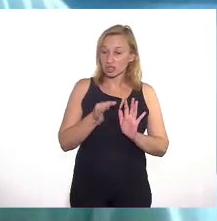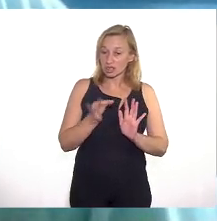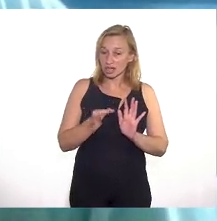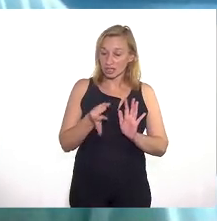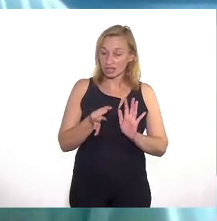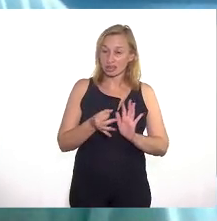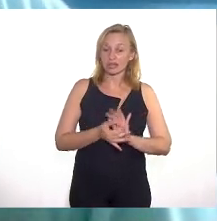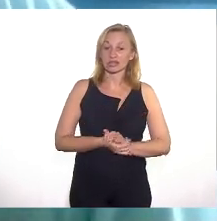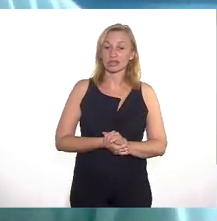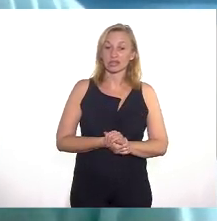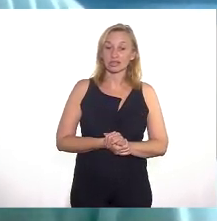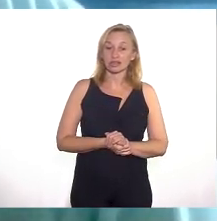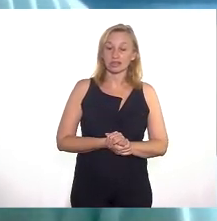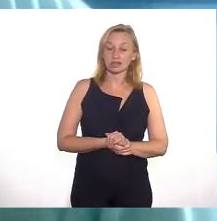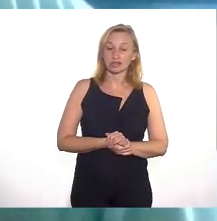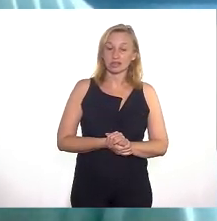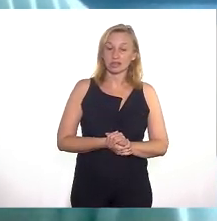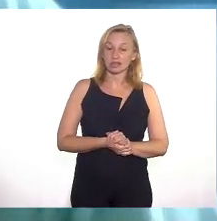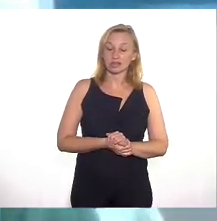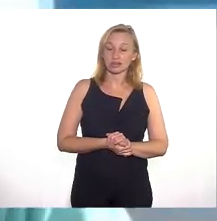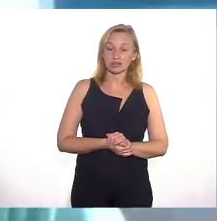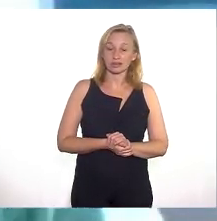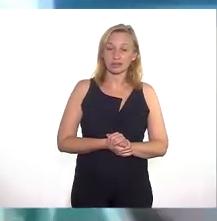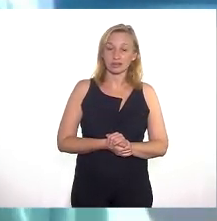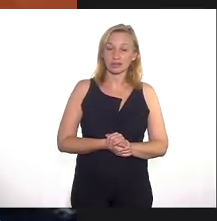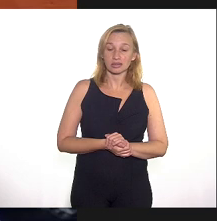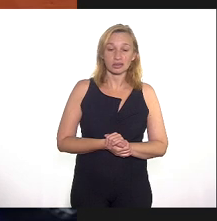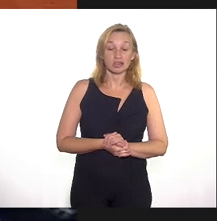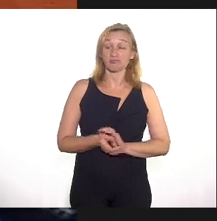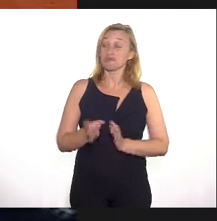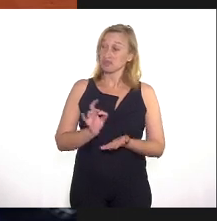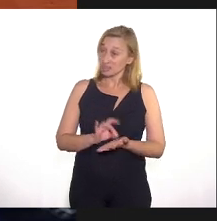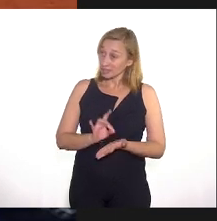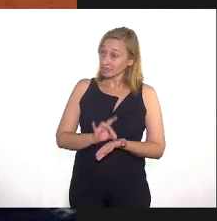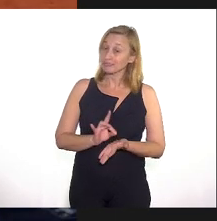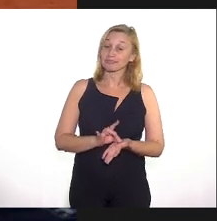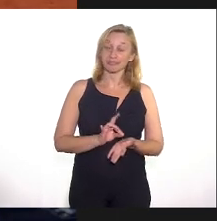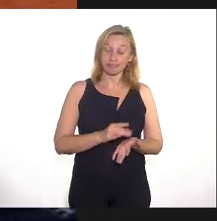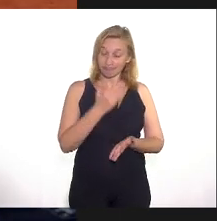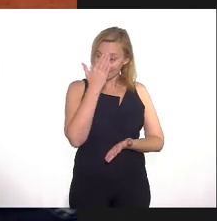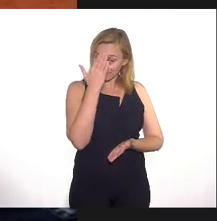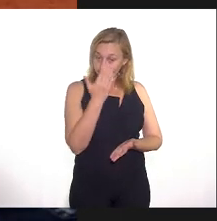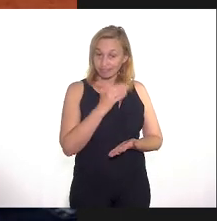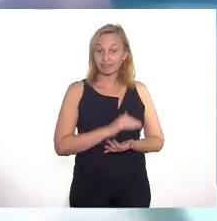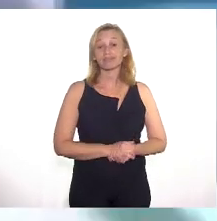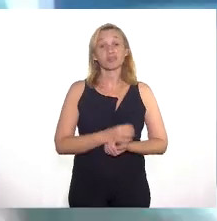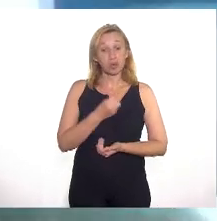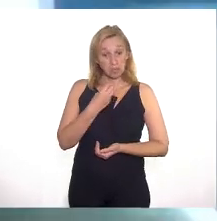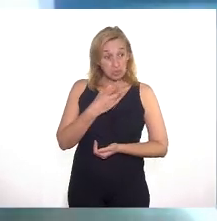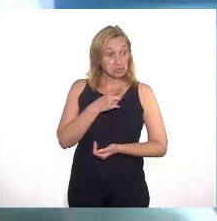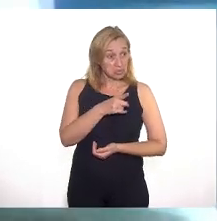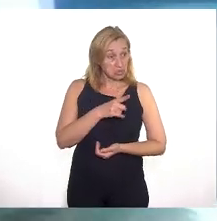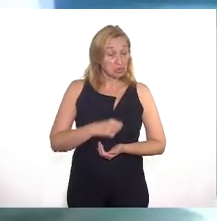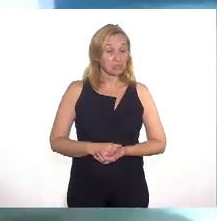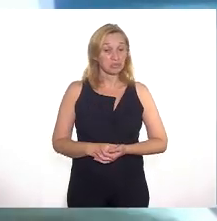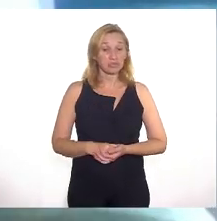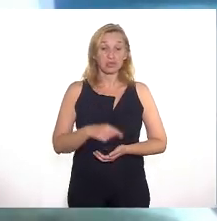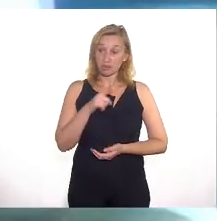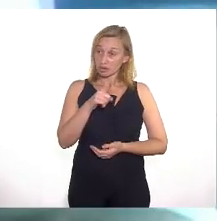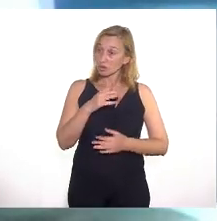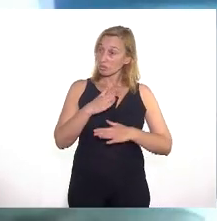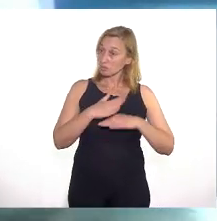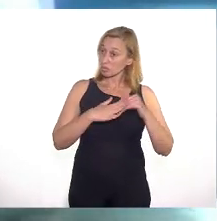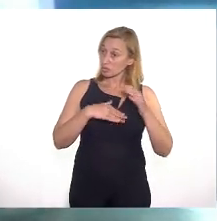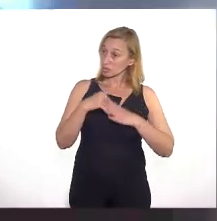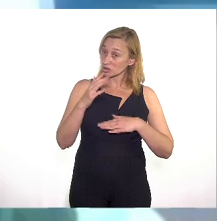de ver, com muita pertinência. Obrigado, verdade. Sim, muito bom. Muito... Aliás, você é um profissional